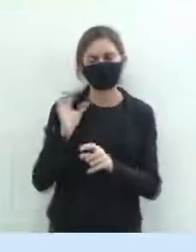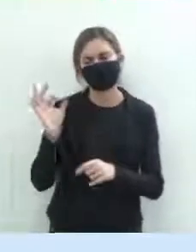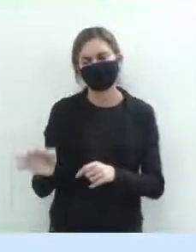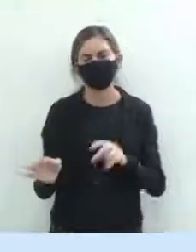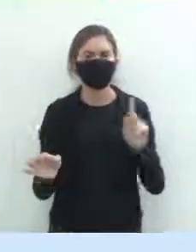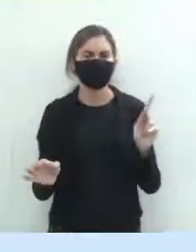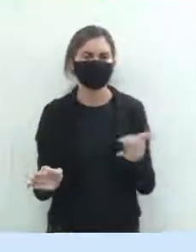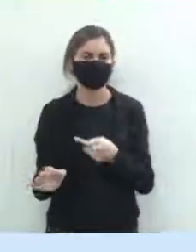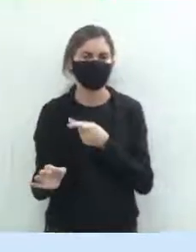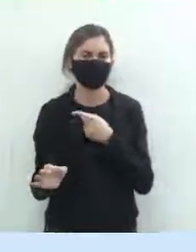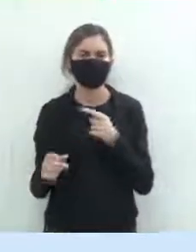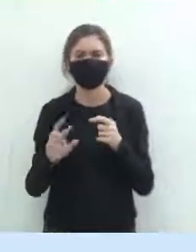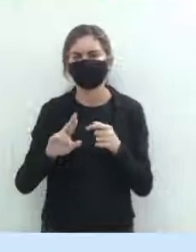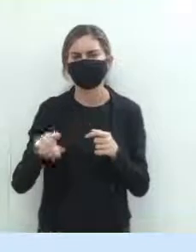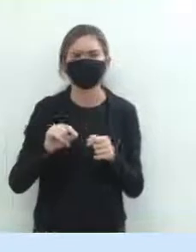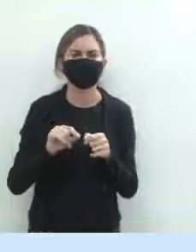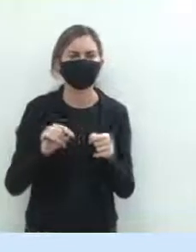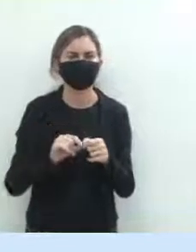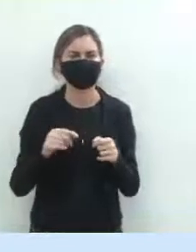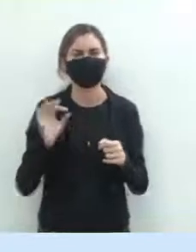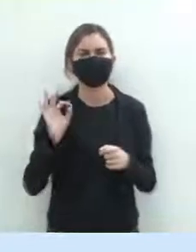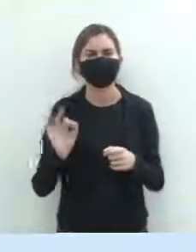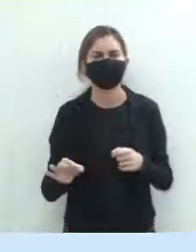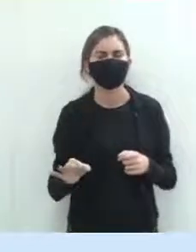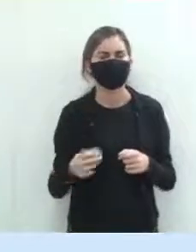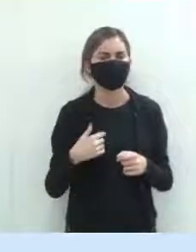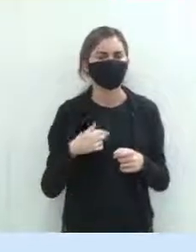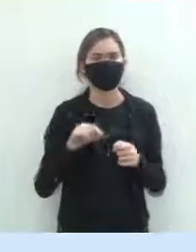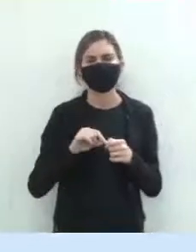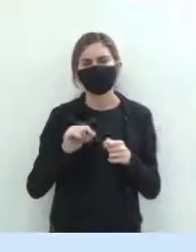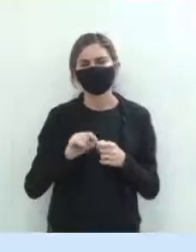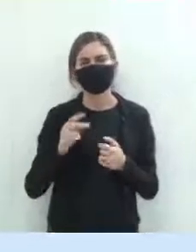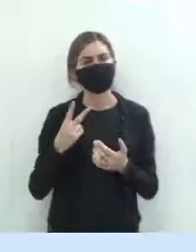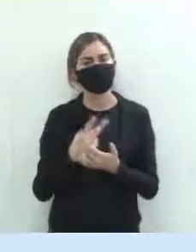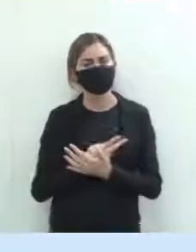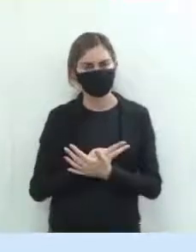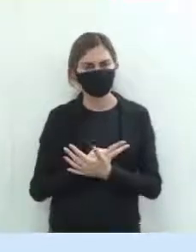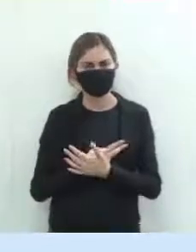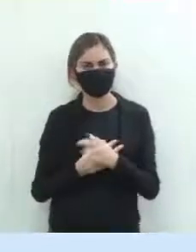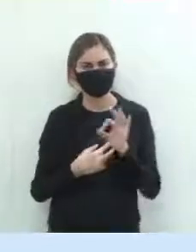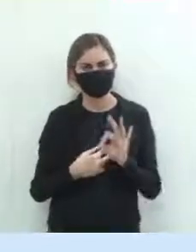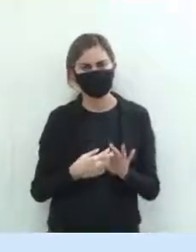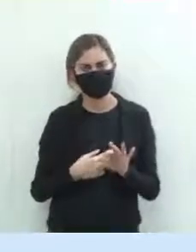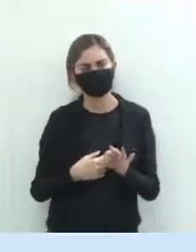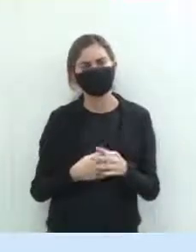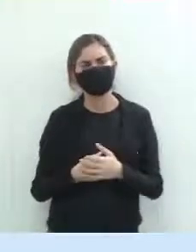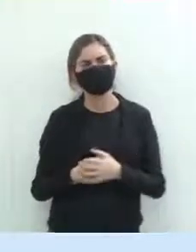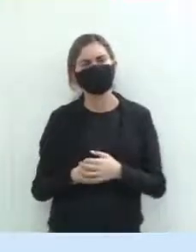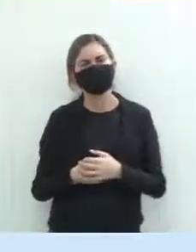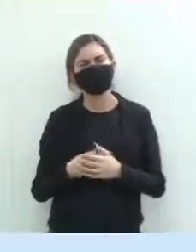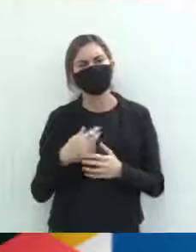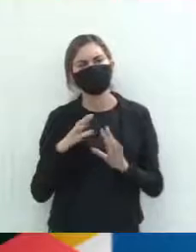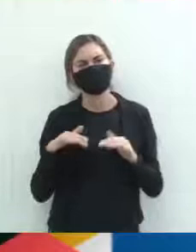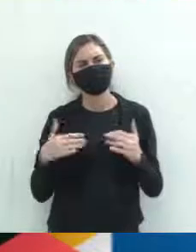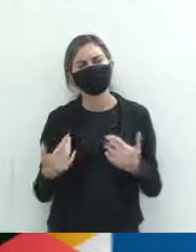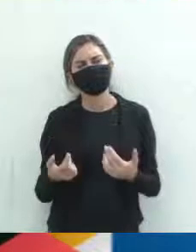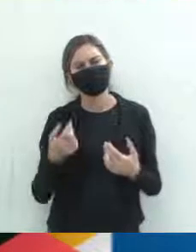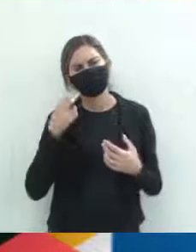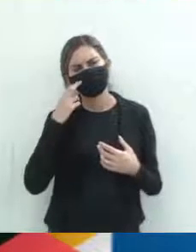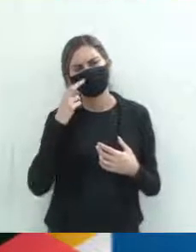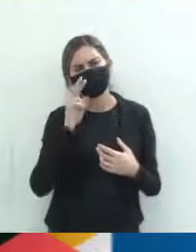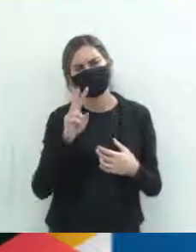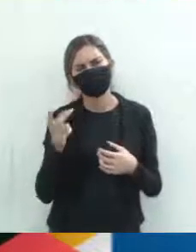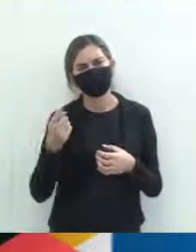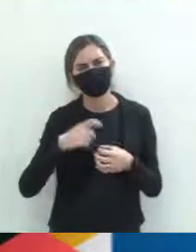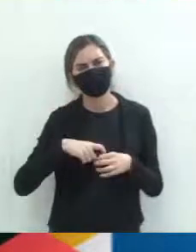e errado e não fazer o que é certo e não fazer o que é o errado. Certo? Fechado? Então vamos lá. Vamos voltar